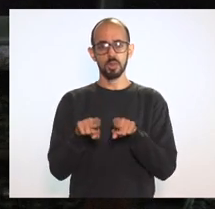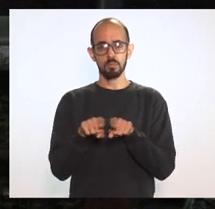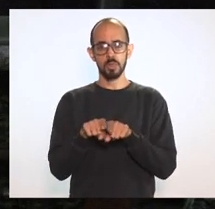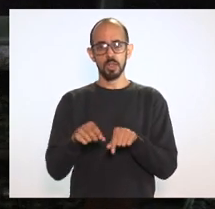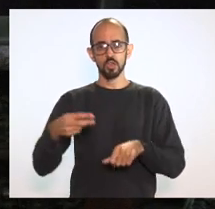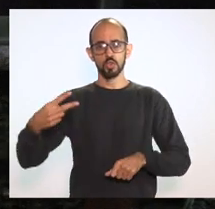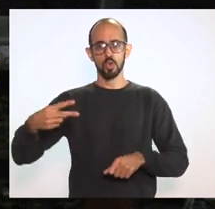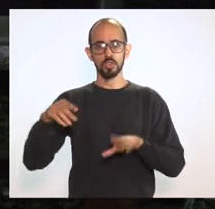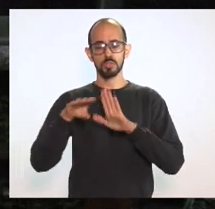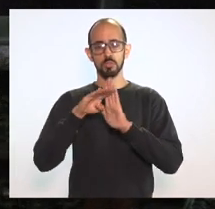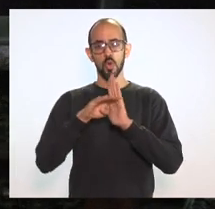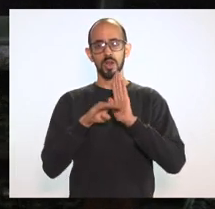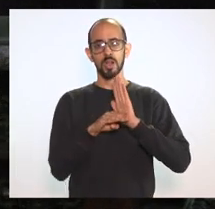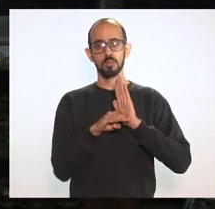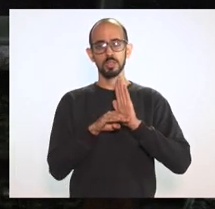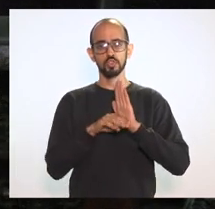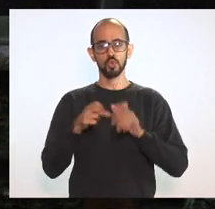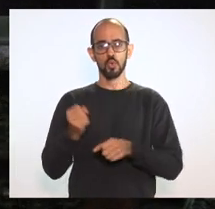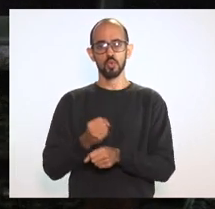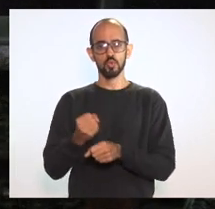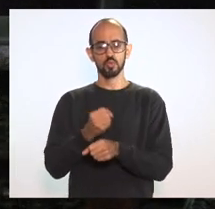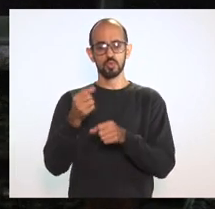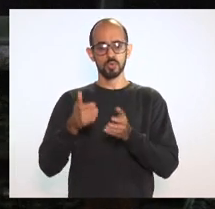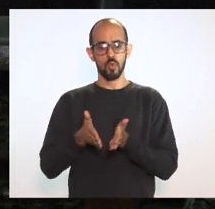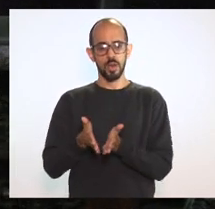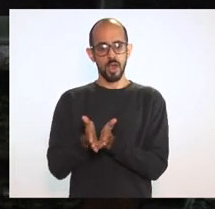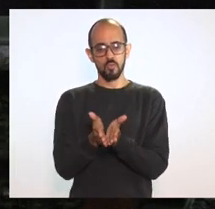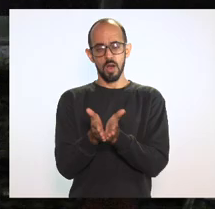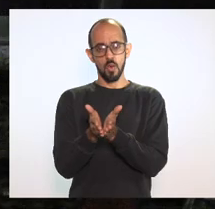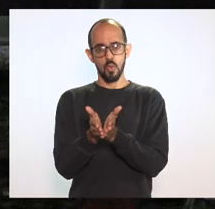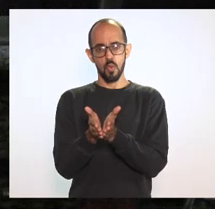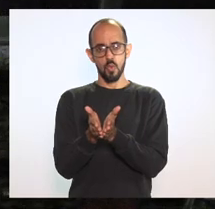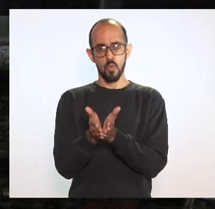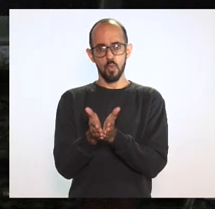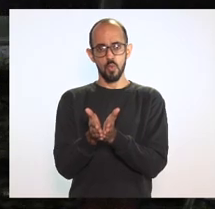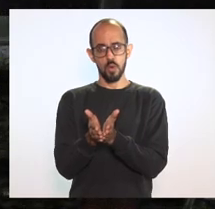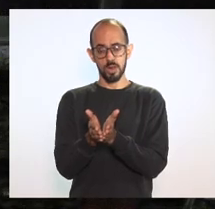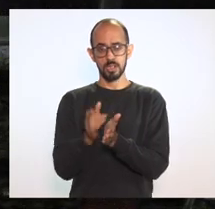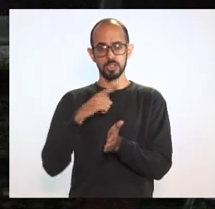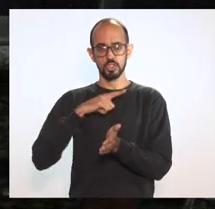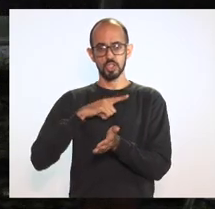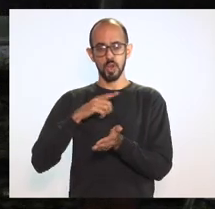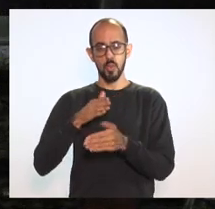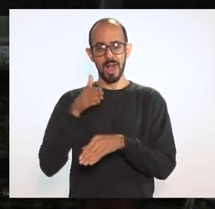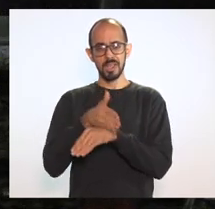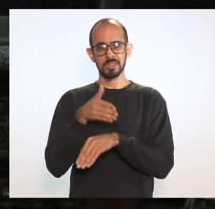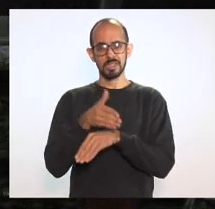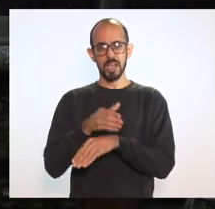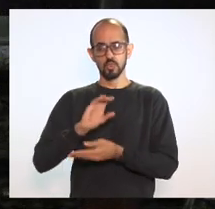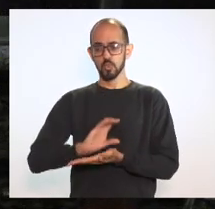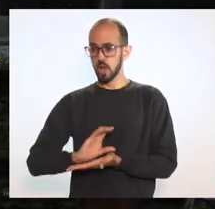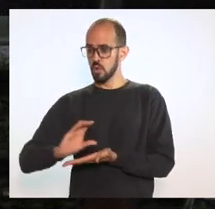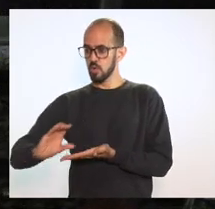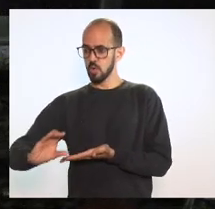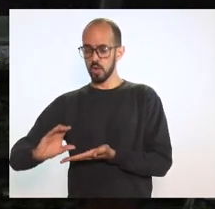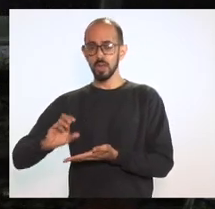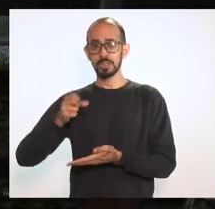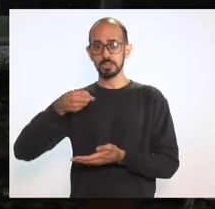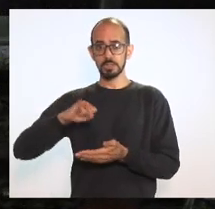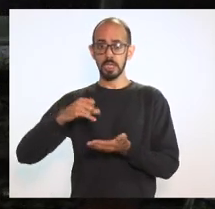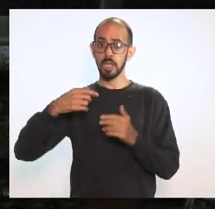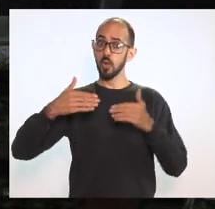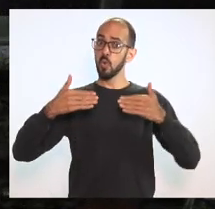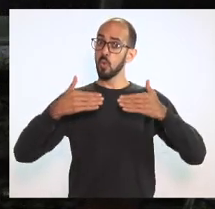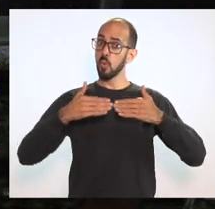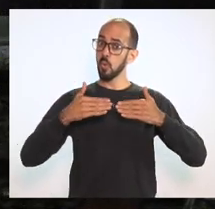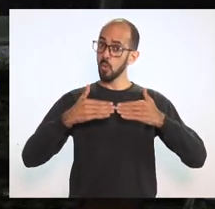de construção naval. Os armadores tinham acesso aos financiamentos e subsídios sob a condição de concordarem com